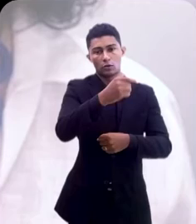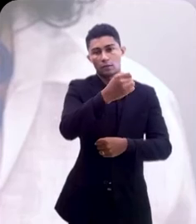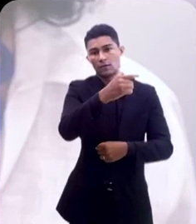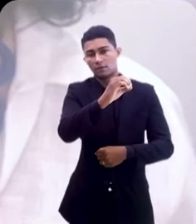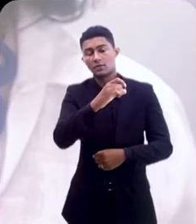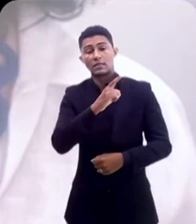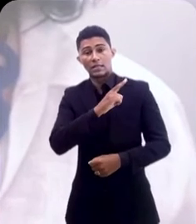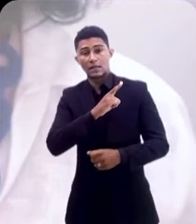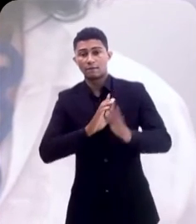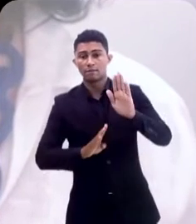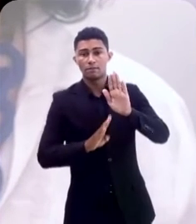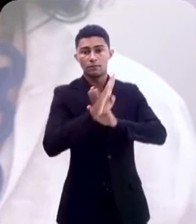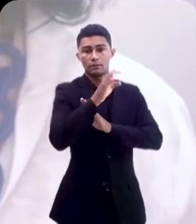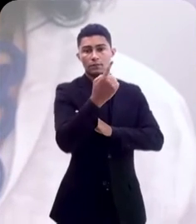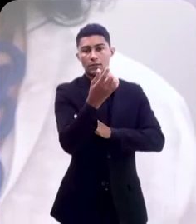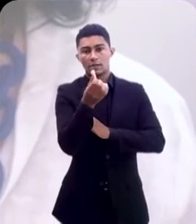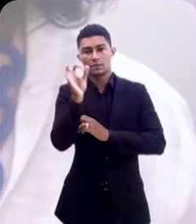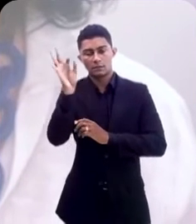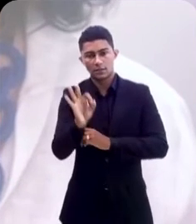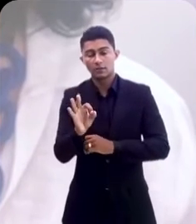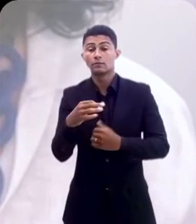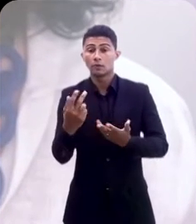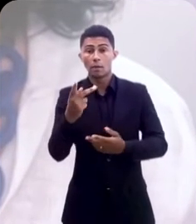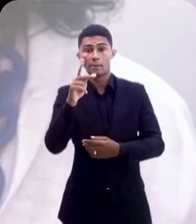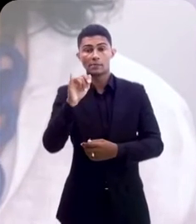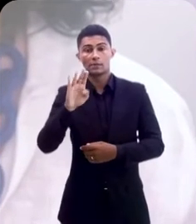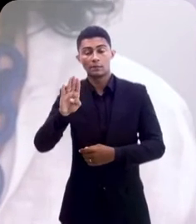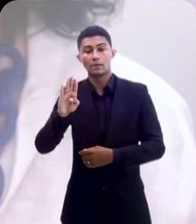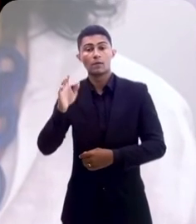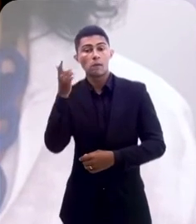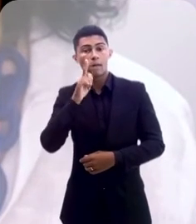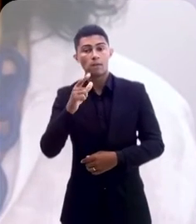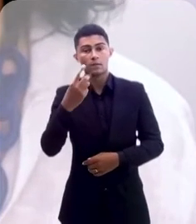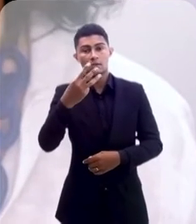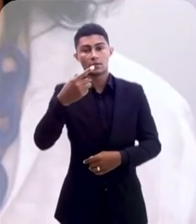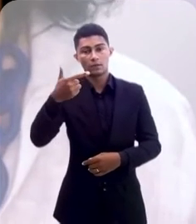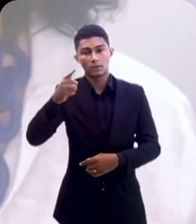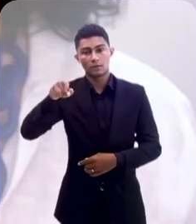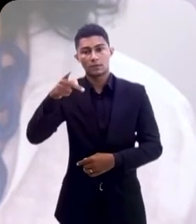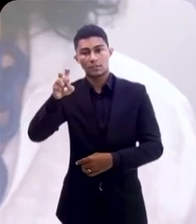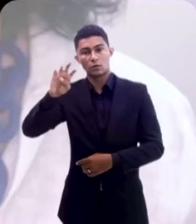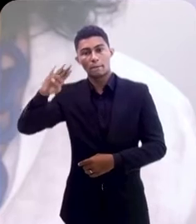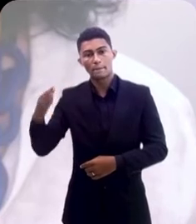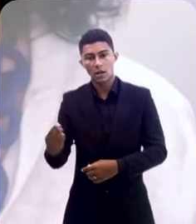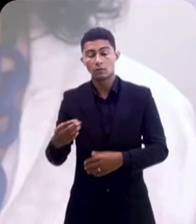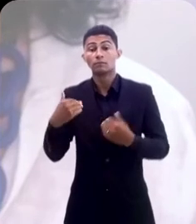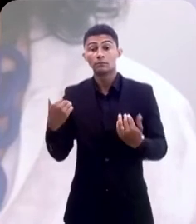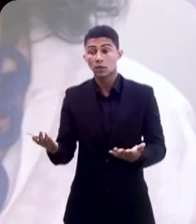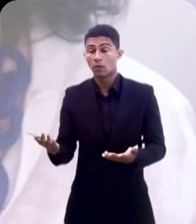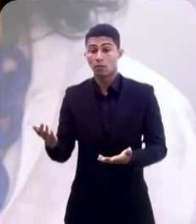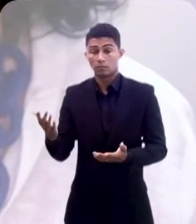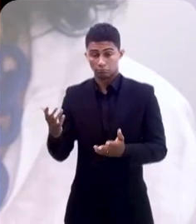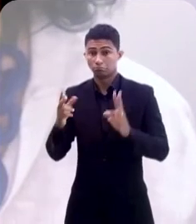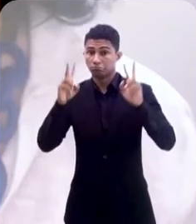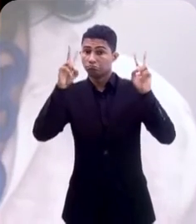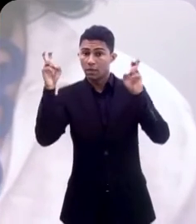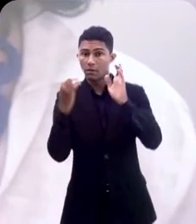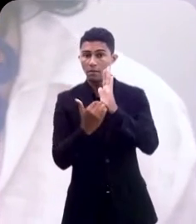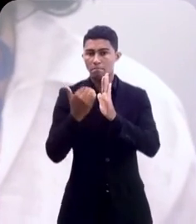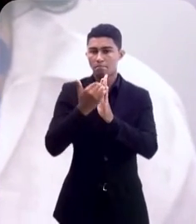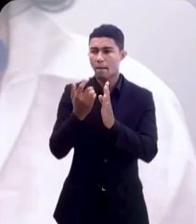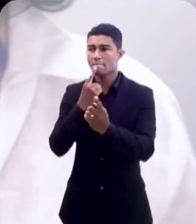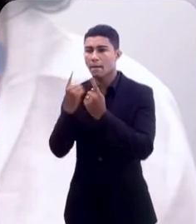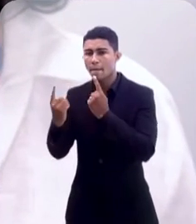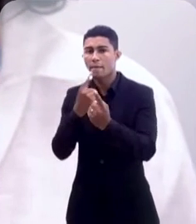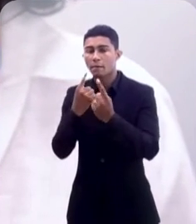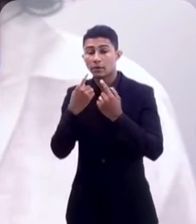aumento de mais de 16% e o PIB chegou a 32,5 bilhões. Para falar sobre o agronegócio fluminense e de